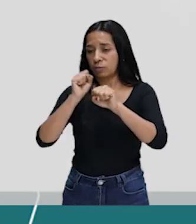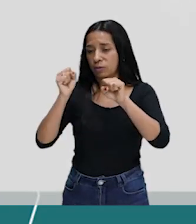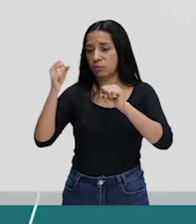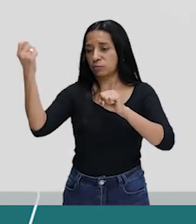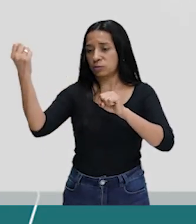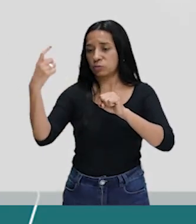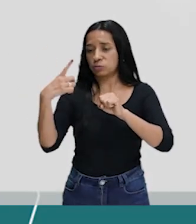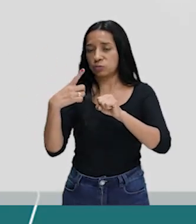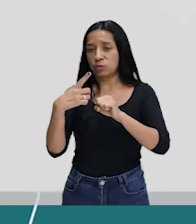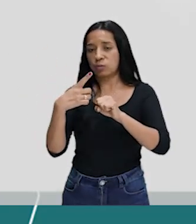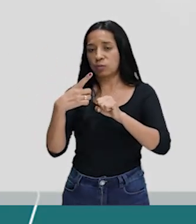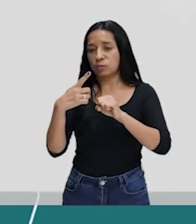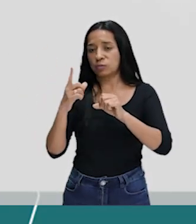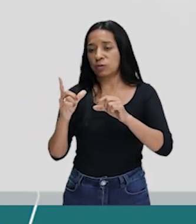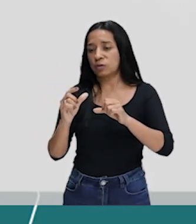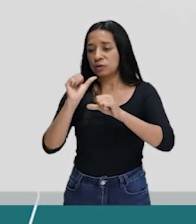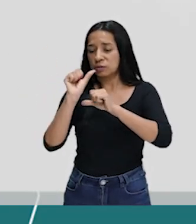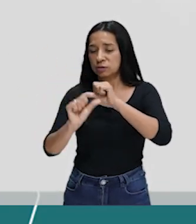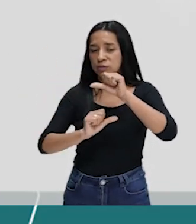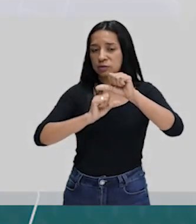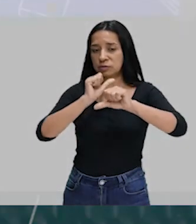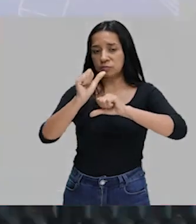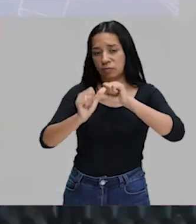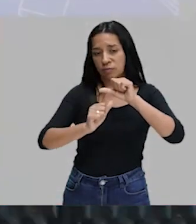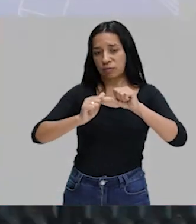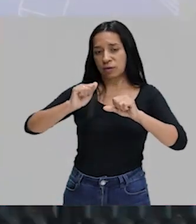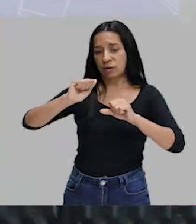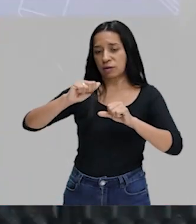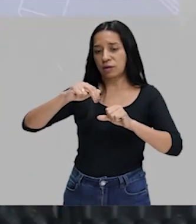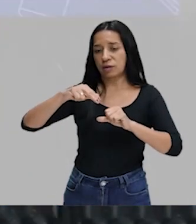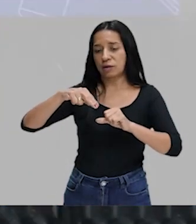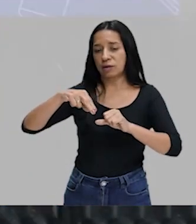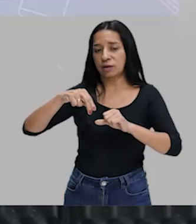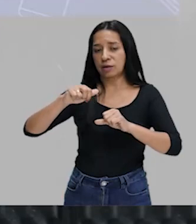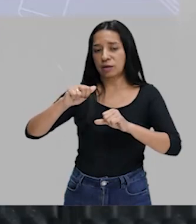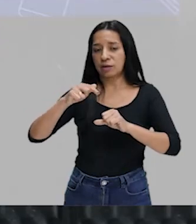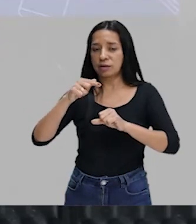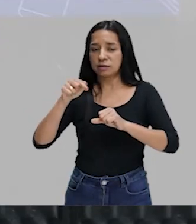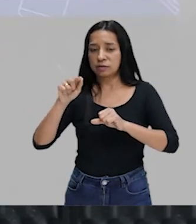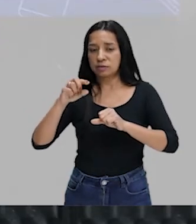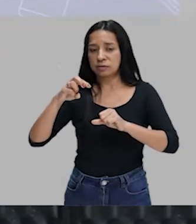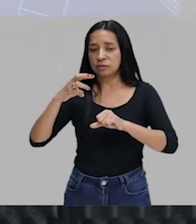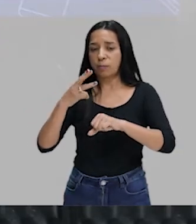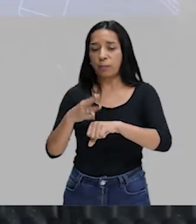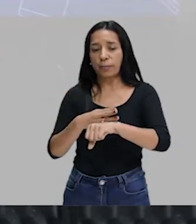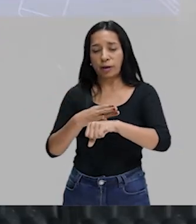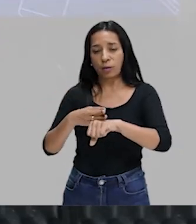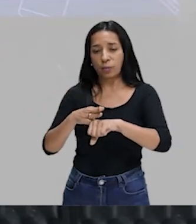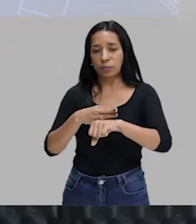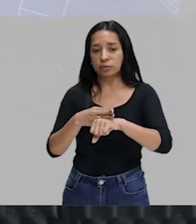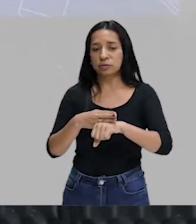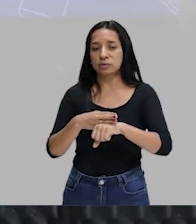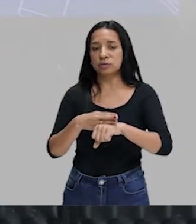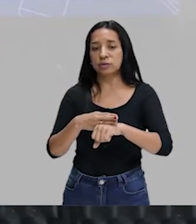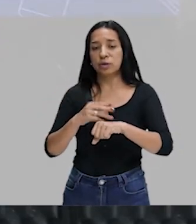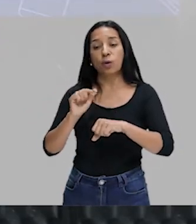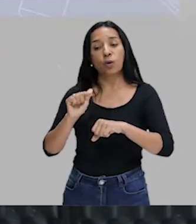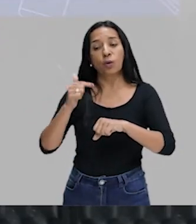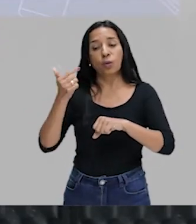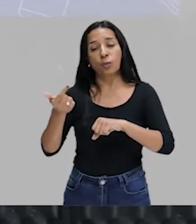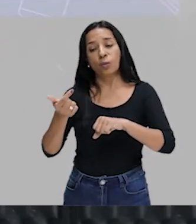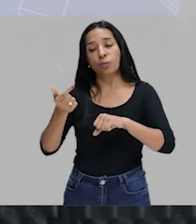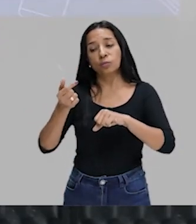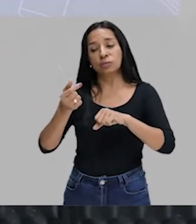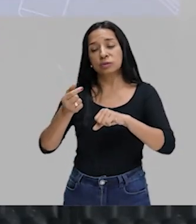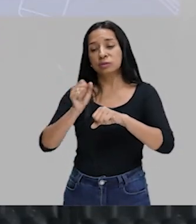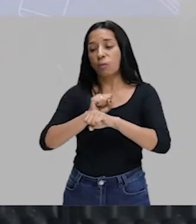se tornar anãs marrons, e outras que são muito maior do que o Sol, que irão se tornar buracos negros,